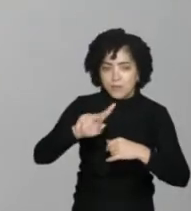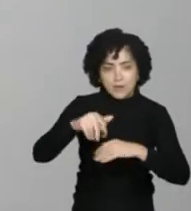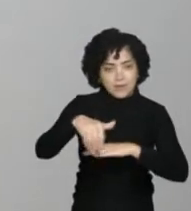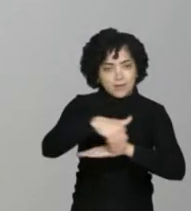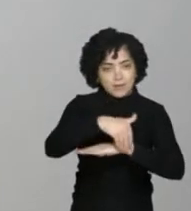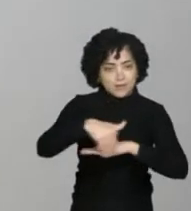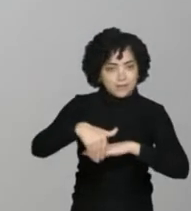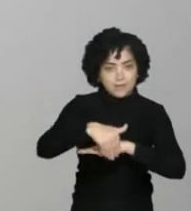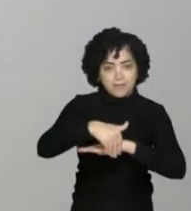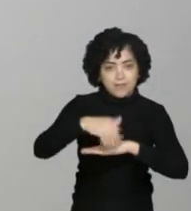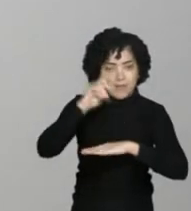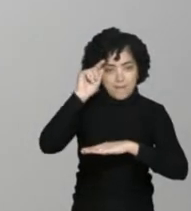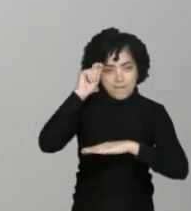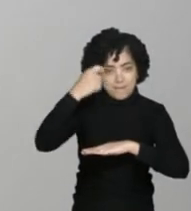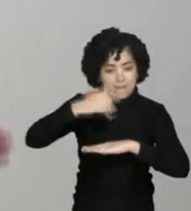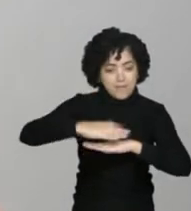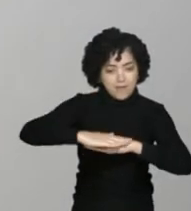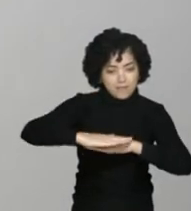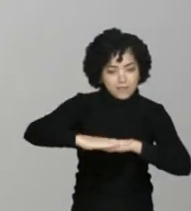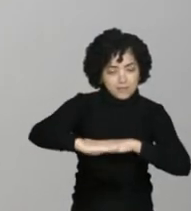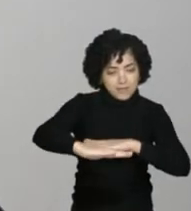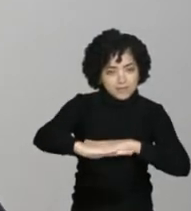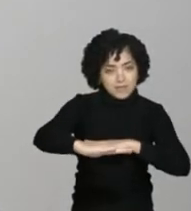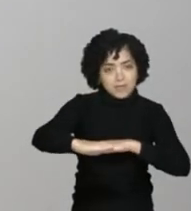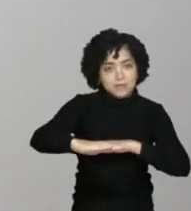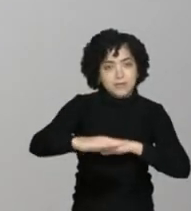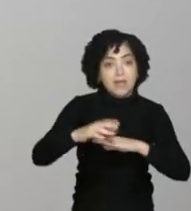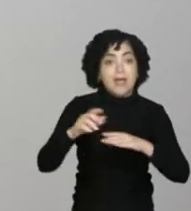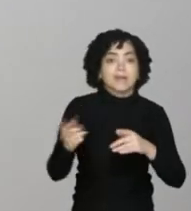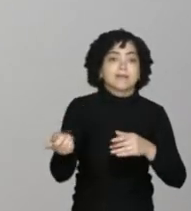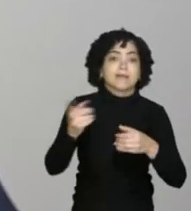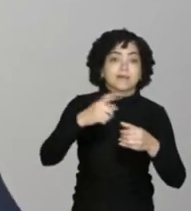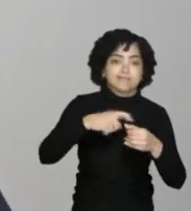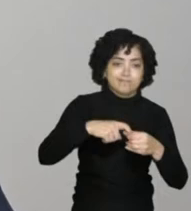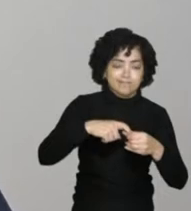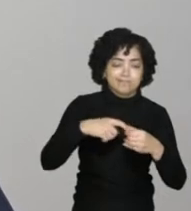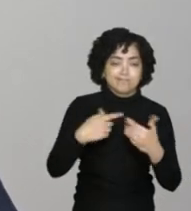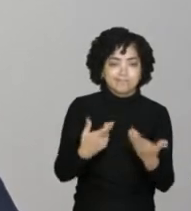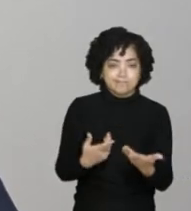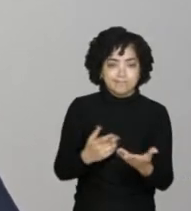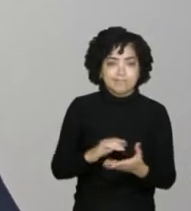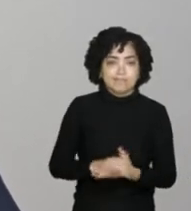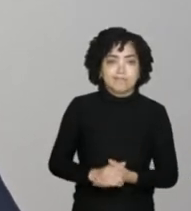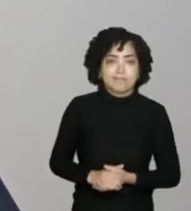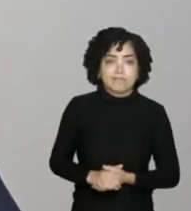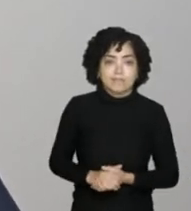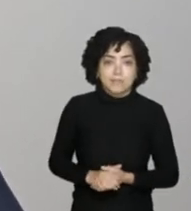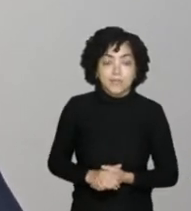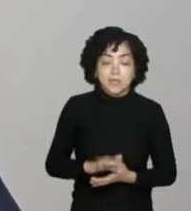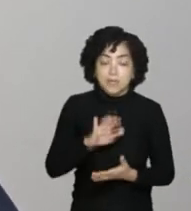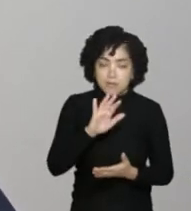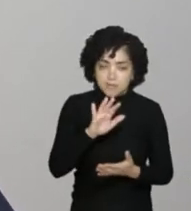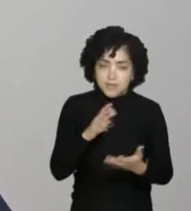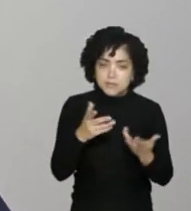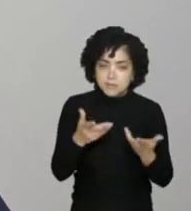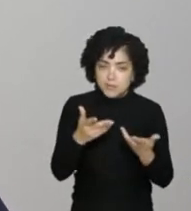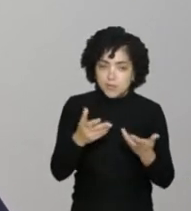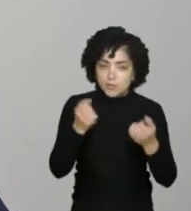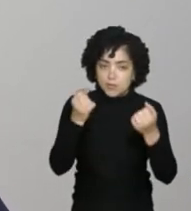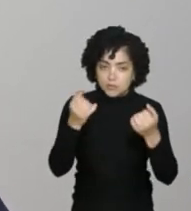de retornar e não acessar por esta rodovia. Mas eu também quero falar um pouco sobre